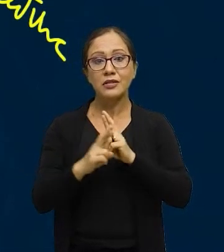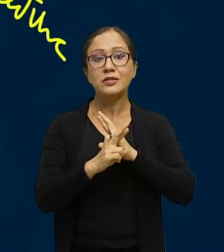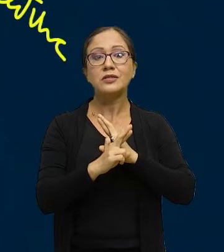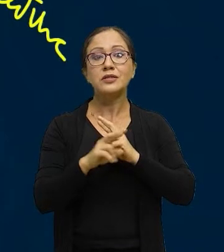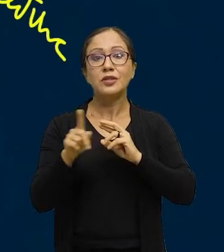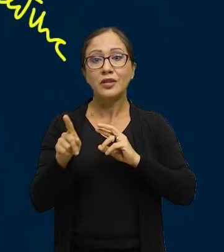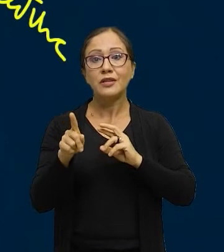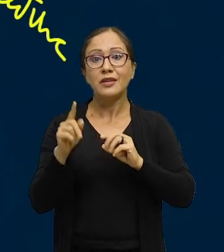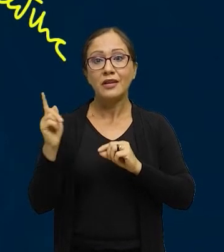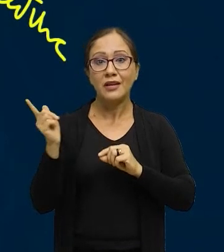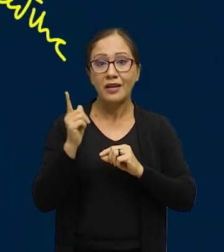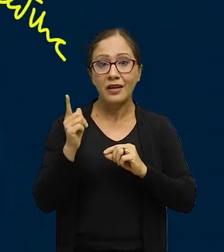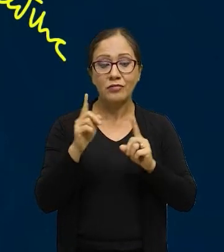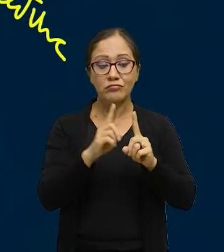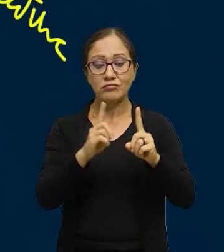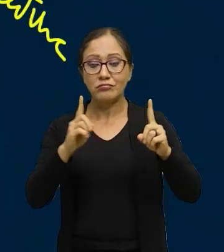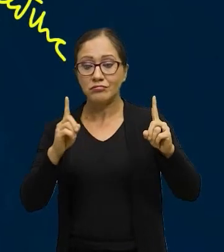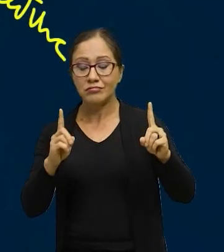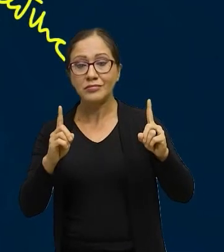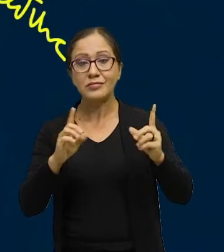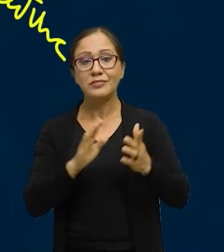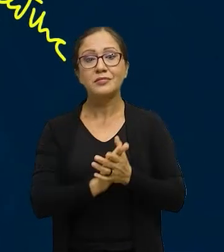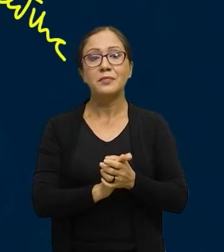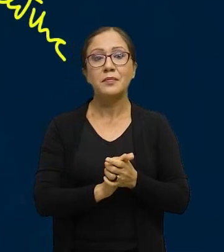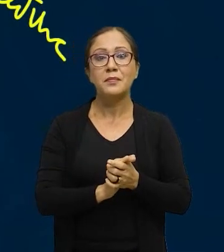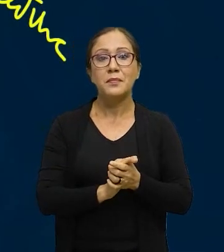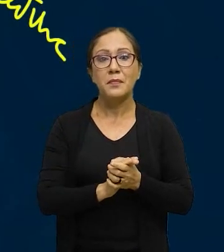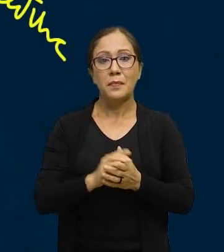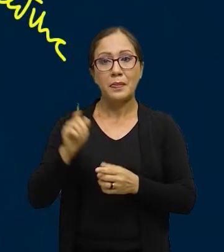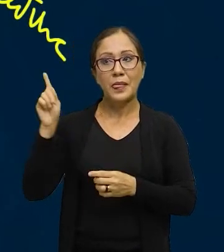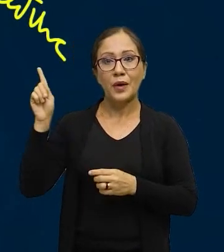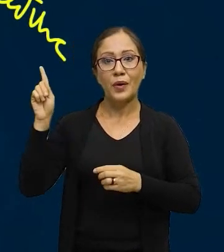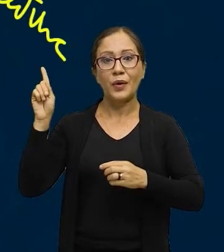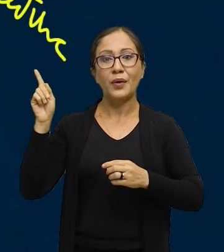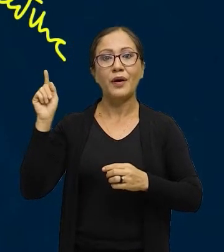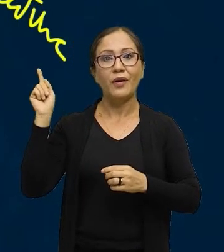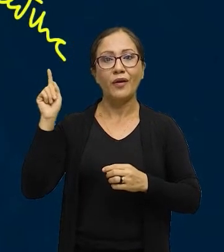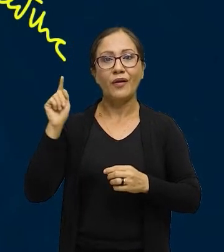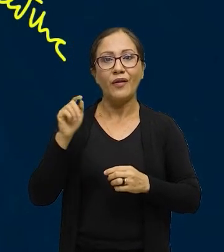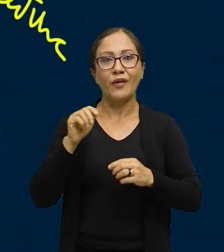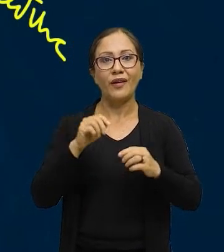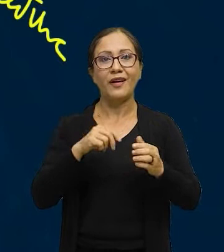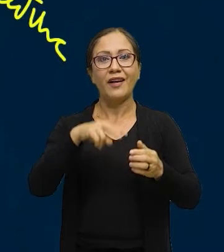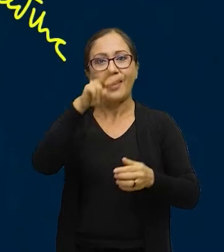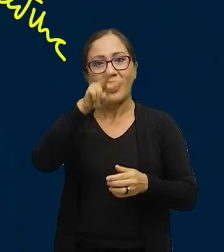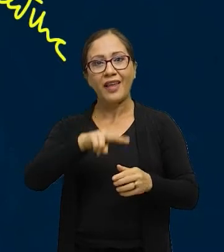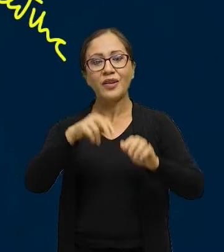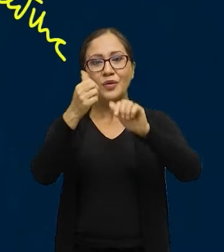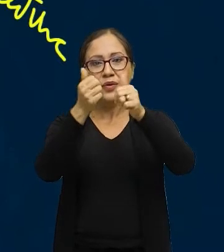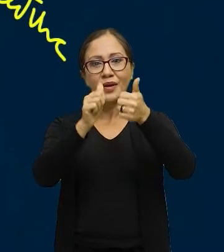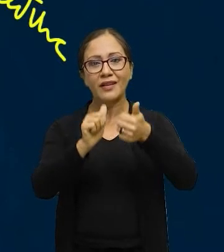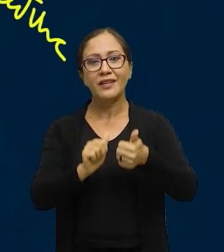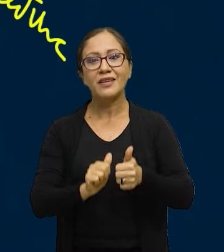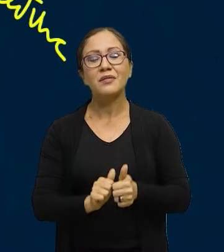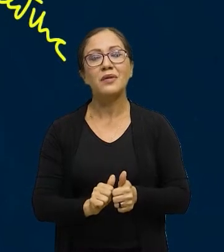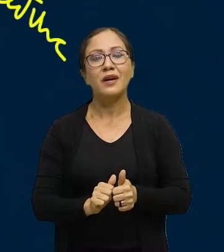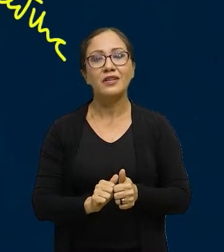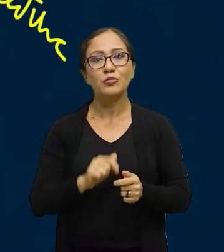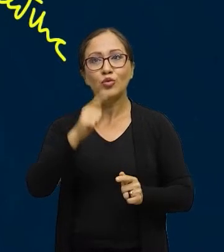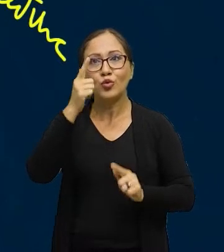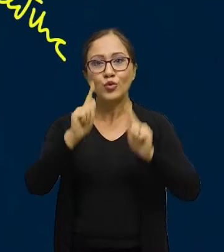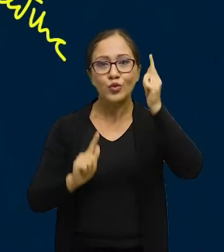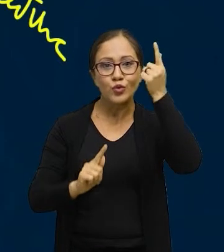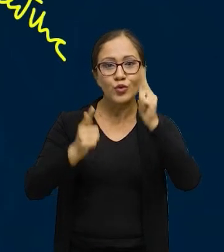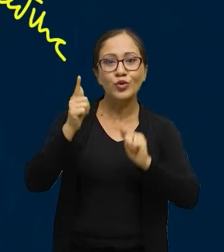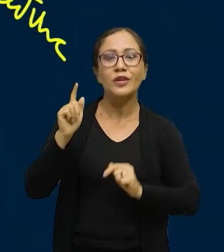distanciamento entre os dois indivíduos. Nós acabamos de fazer a leitura das imagens. Os gestos aqui, por exemplo,